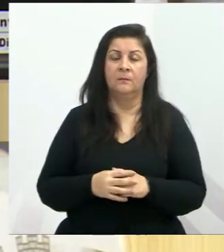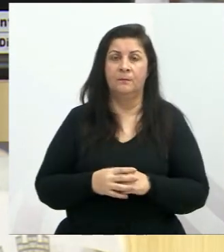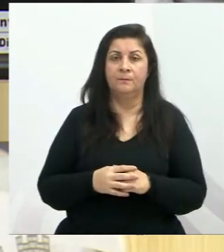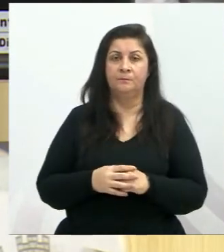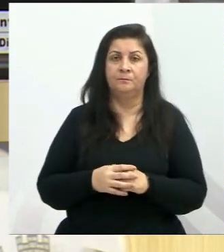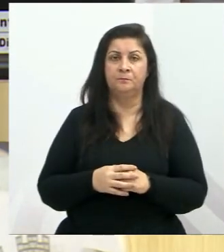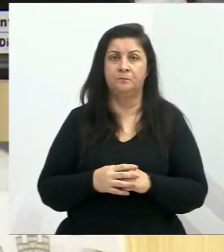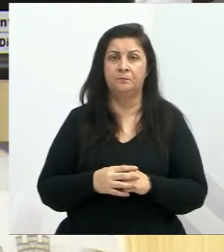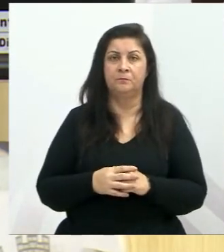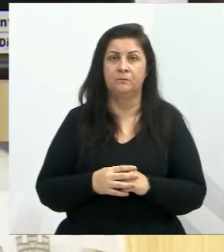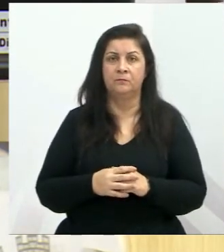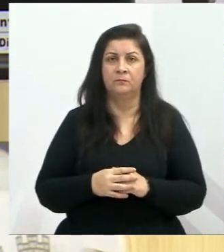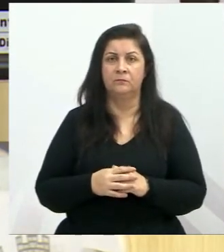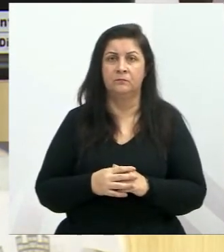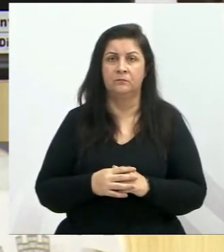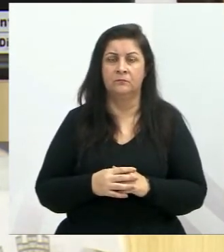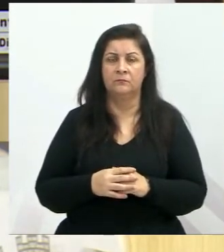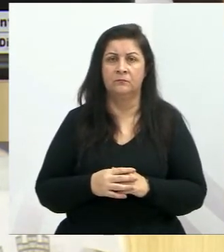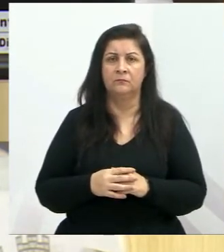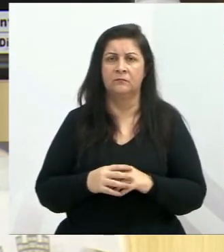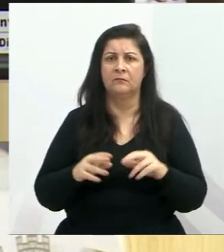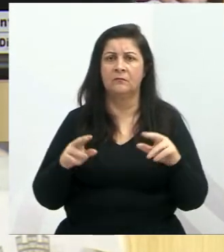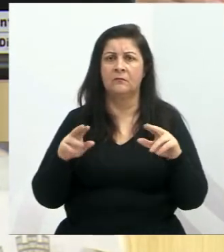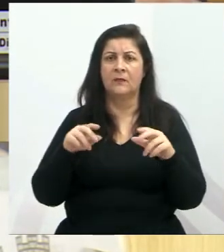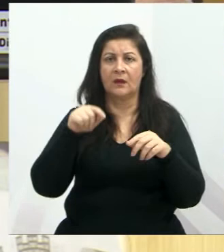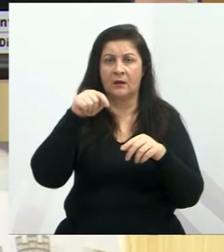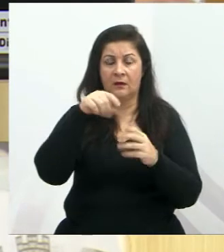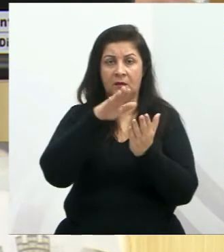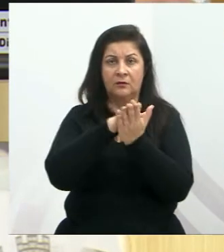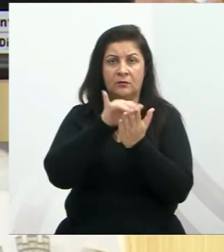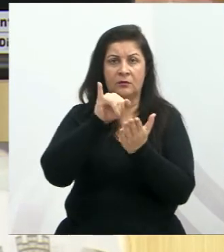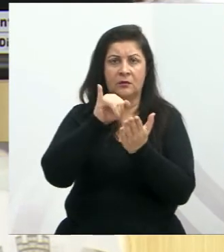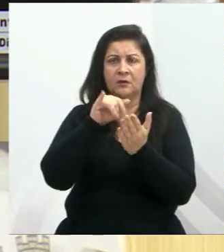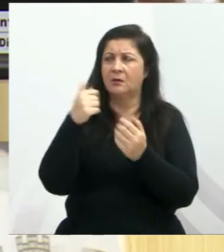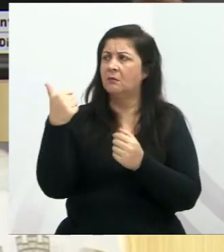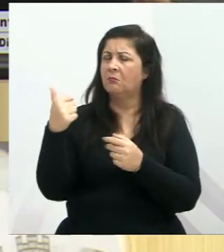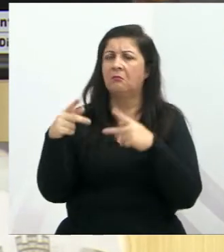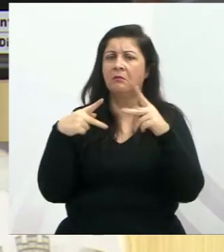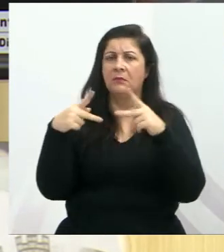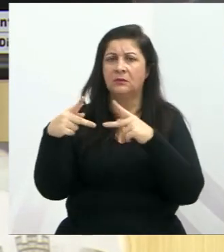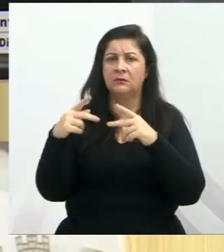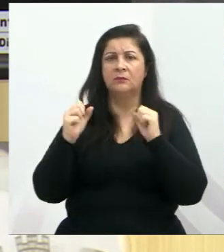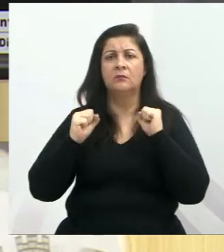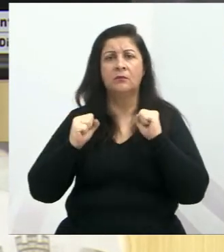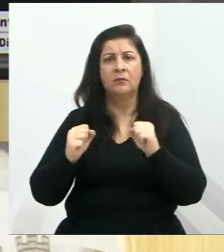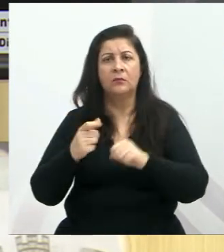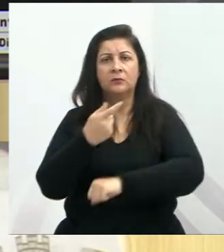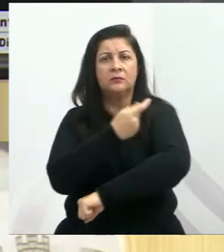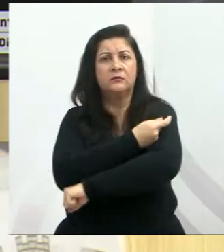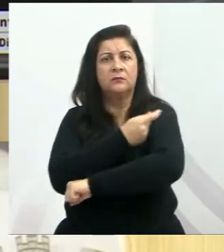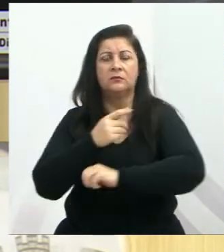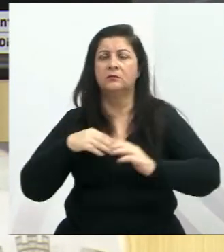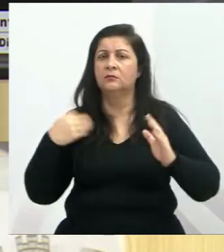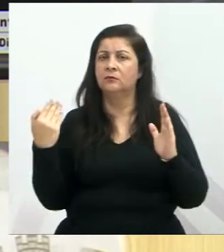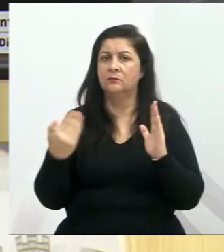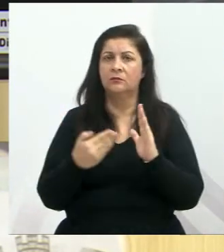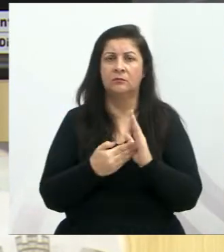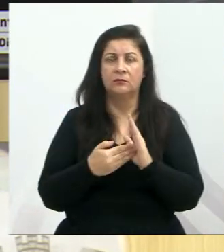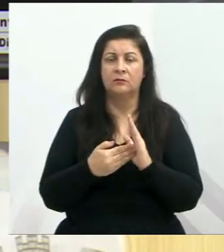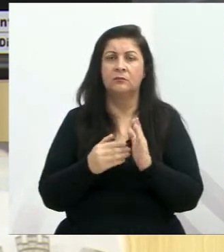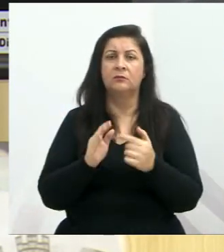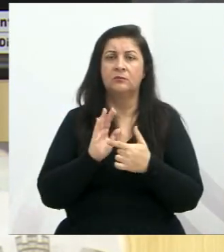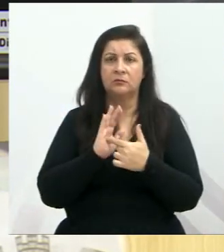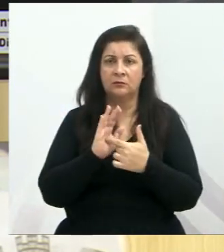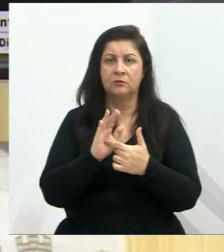Jacareí, diferentemente do ocorrido em São José dos Campos, que vacinou todos que